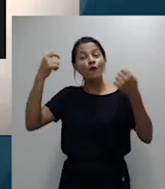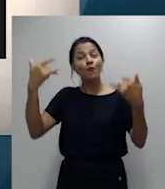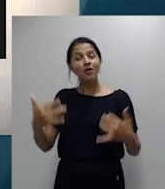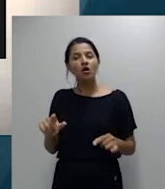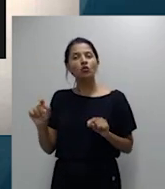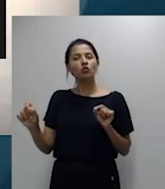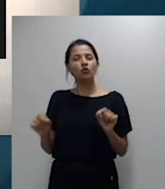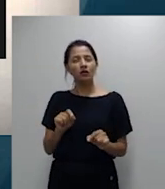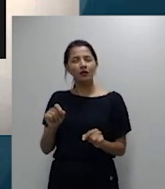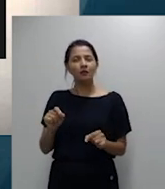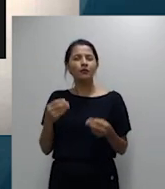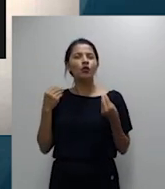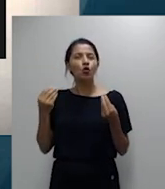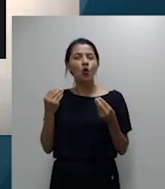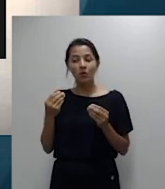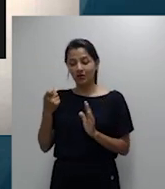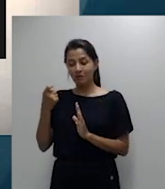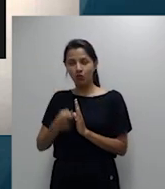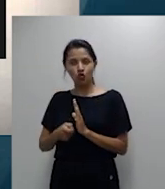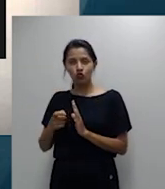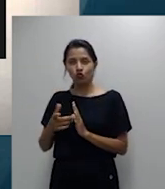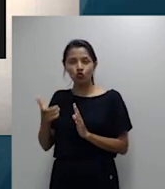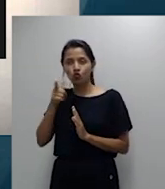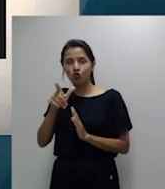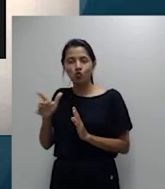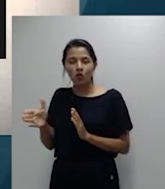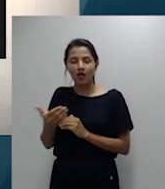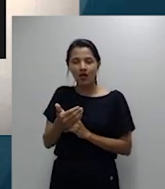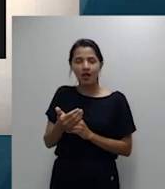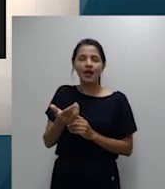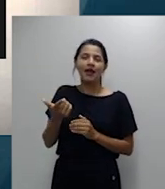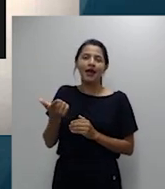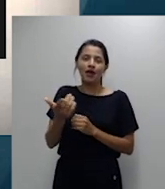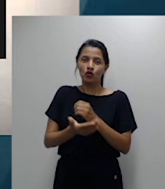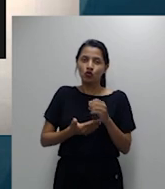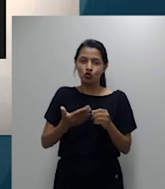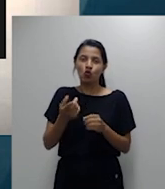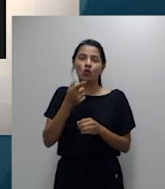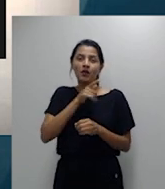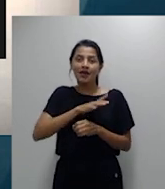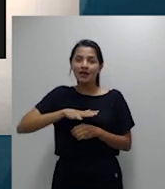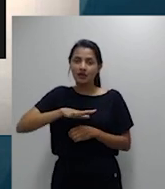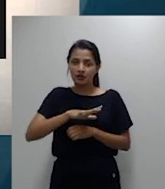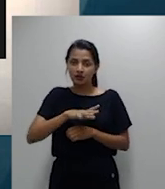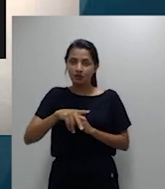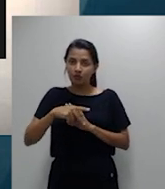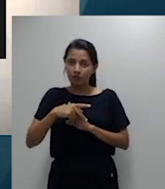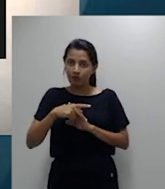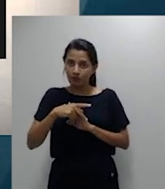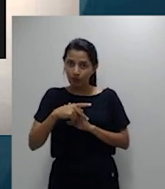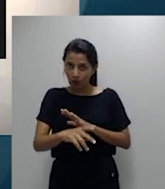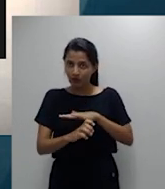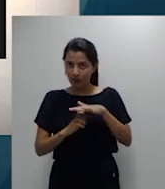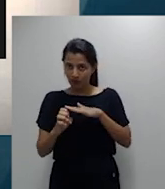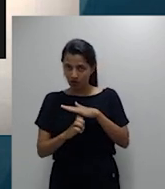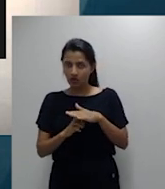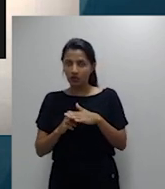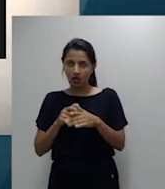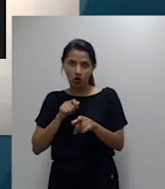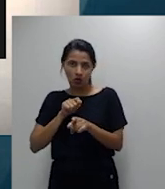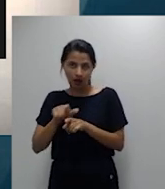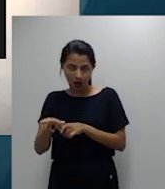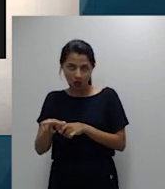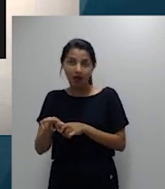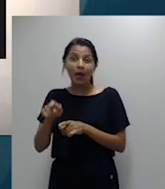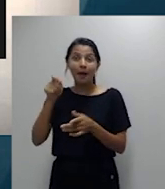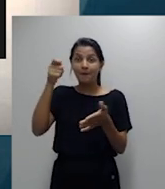imposto que não é recolhido sobre a etapa da C a pá deixa digital é pago